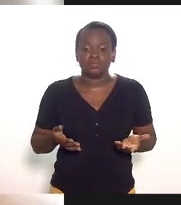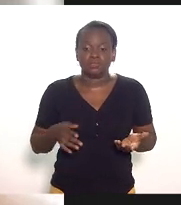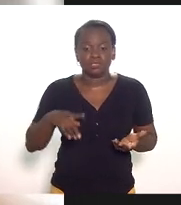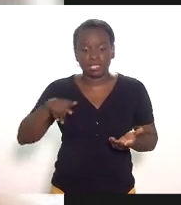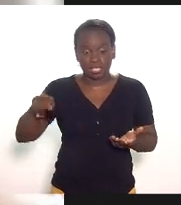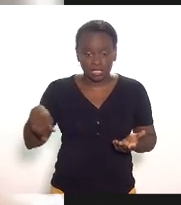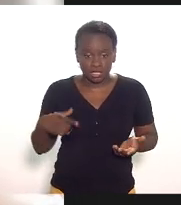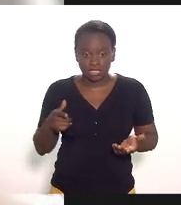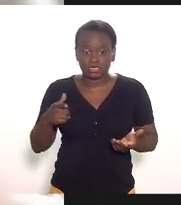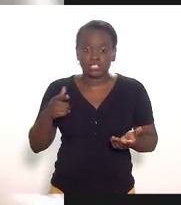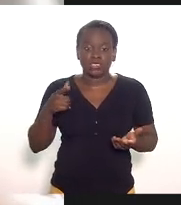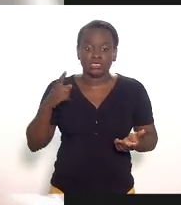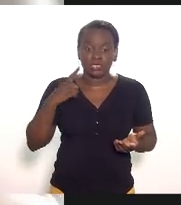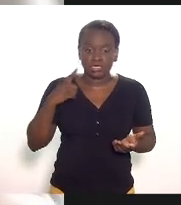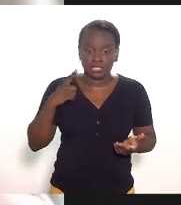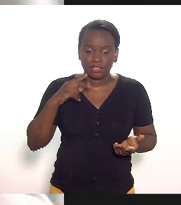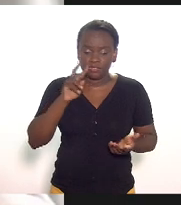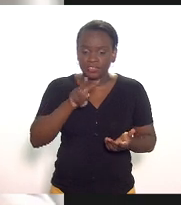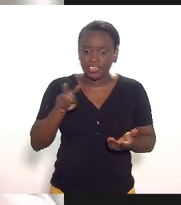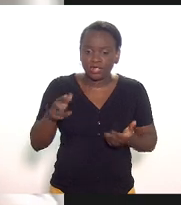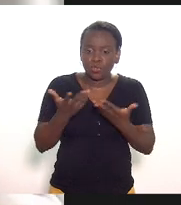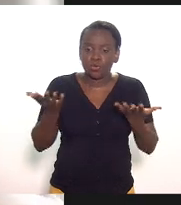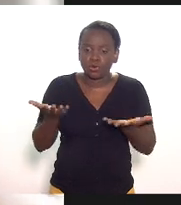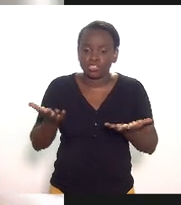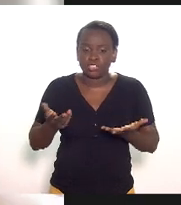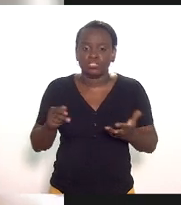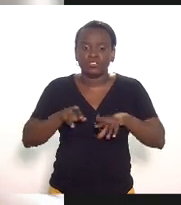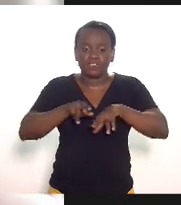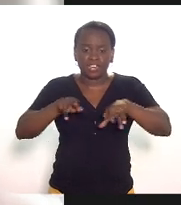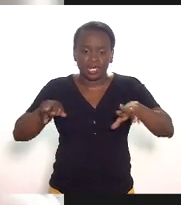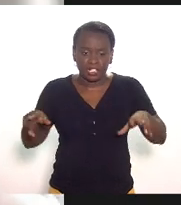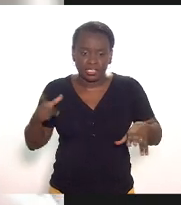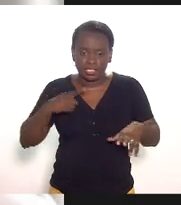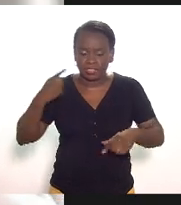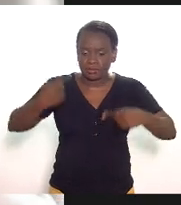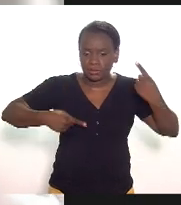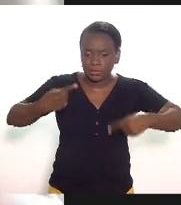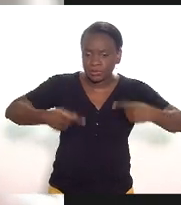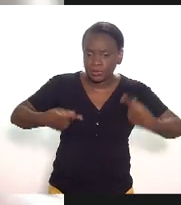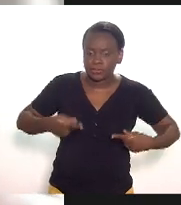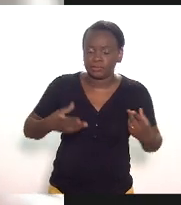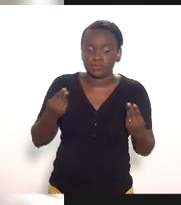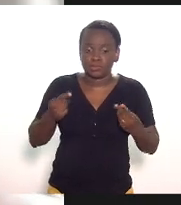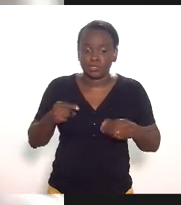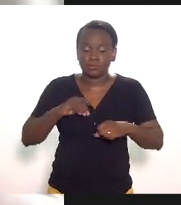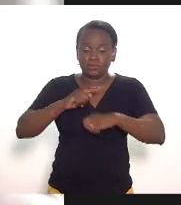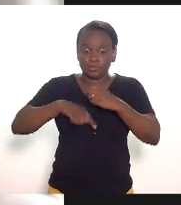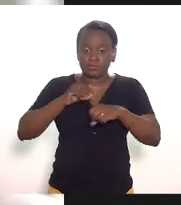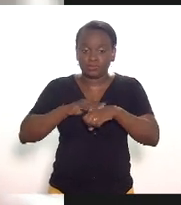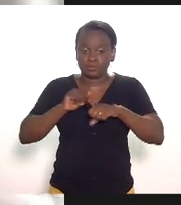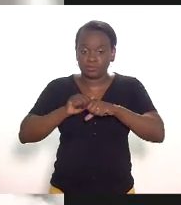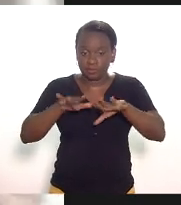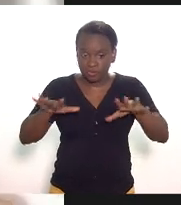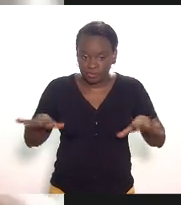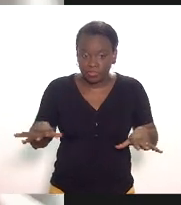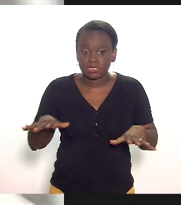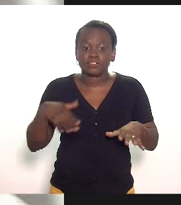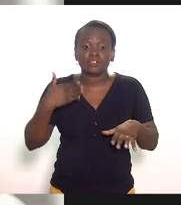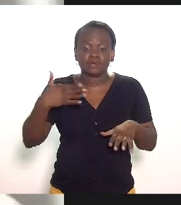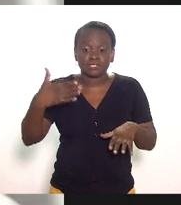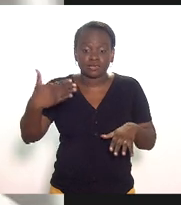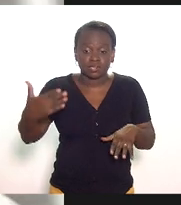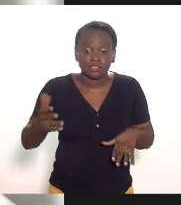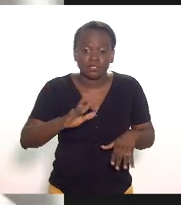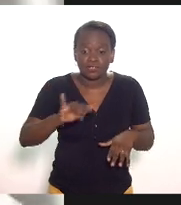nos porões do que tem acontecido hoje, dessa discussão toda da politização da pandemia, a consequência que nós